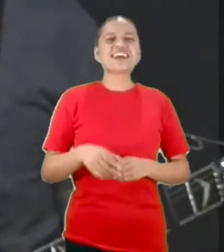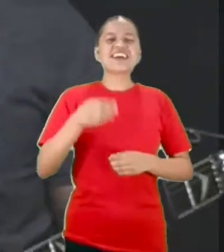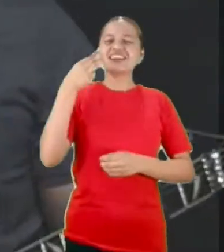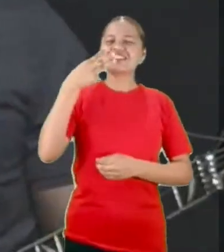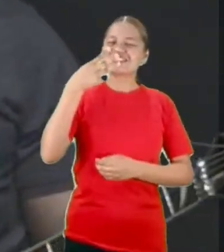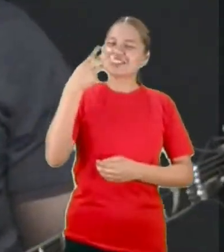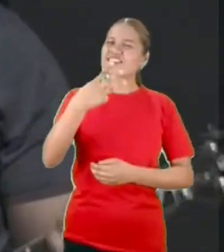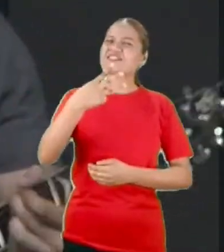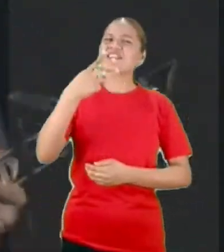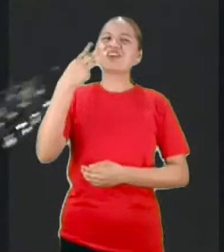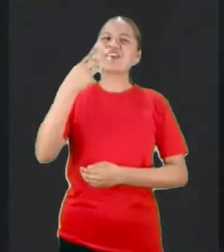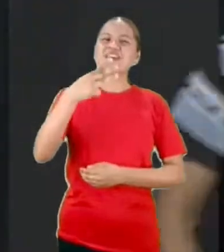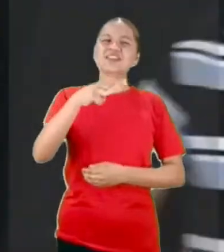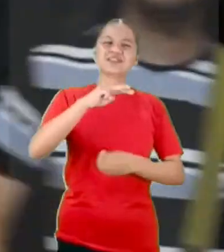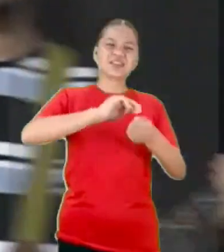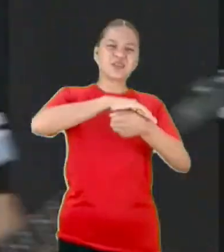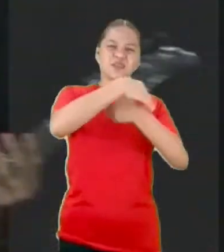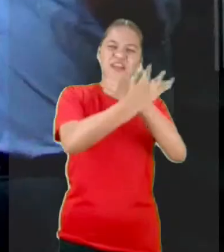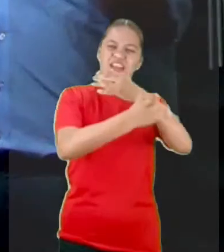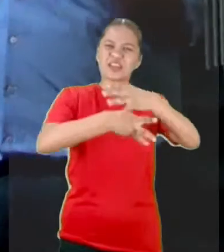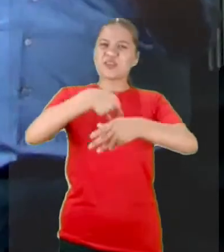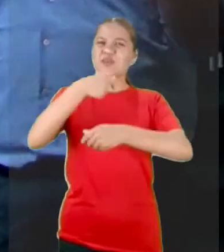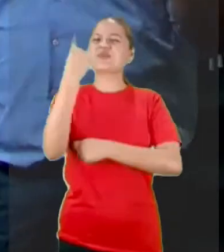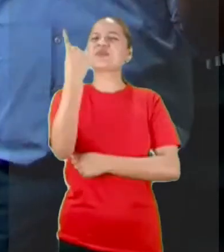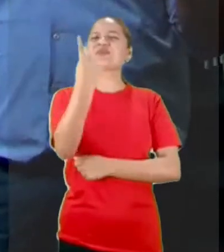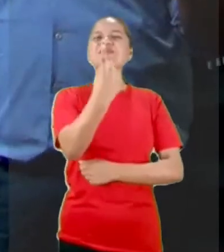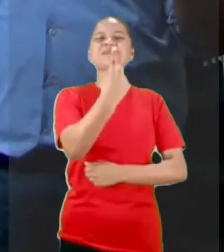Três se formam em um,